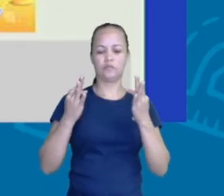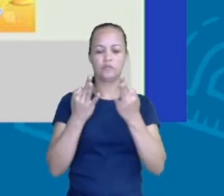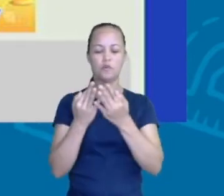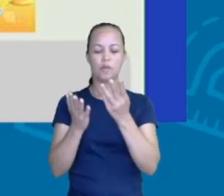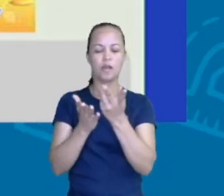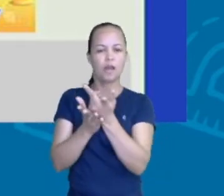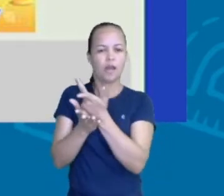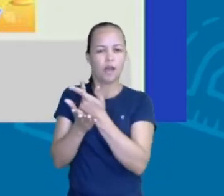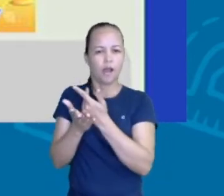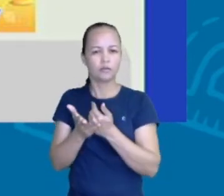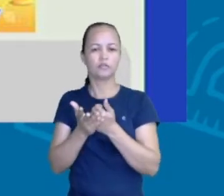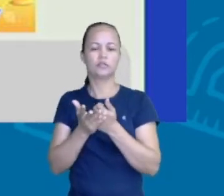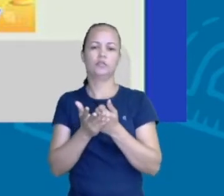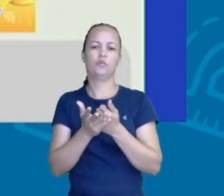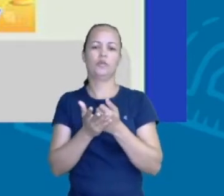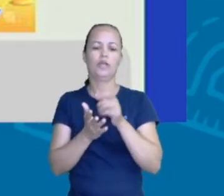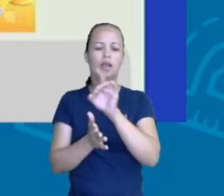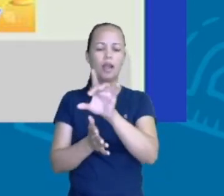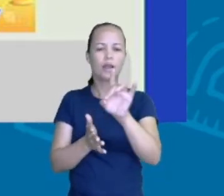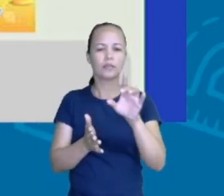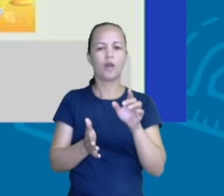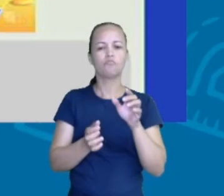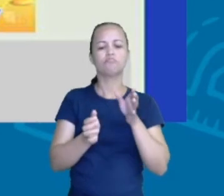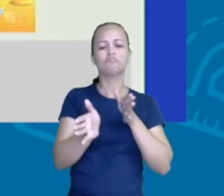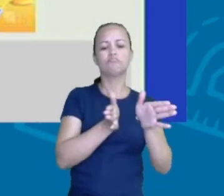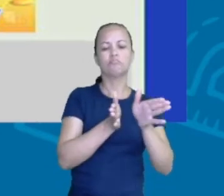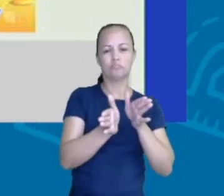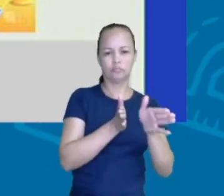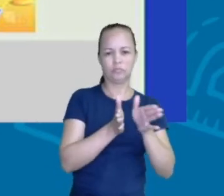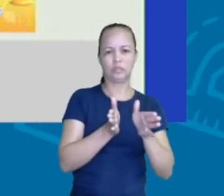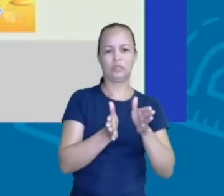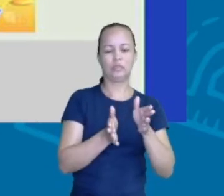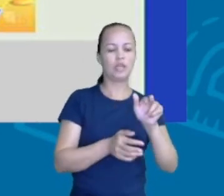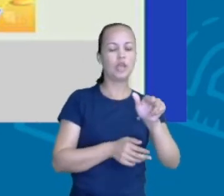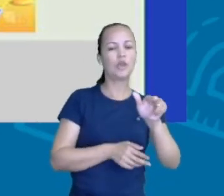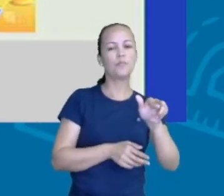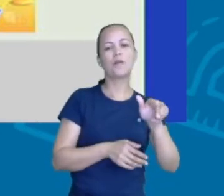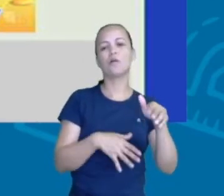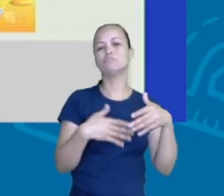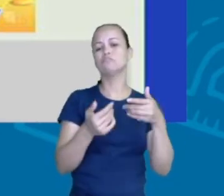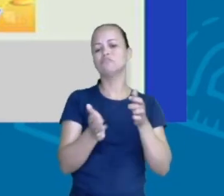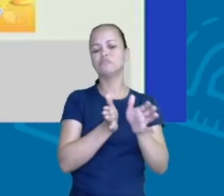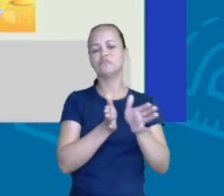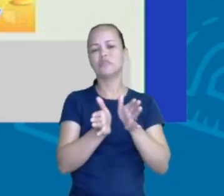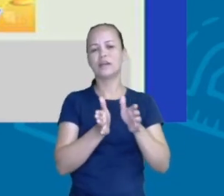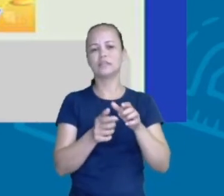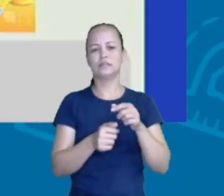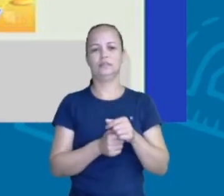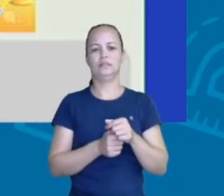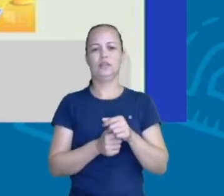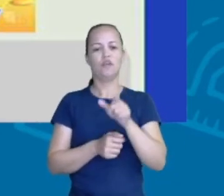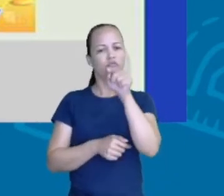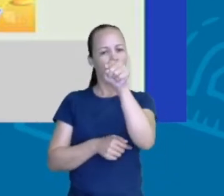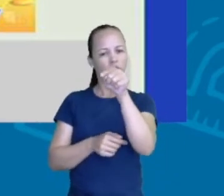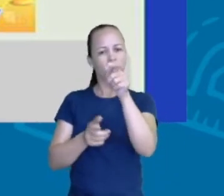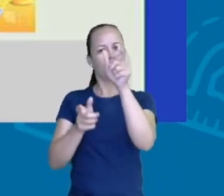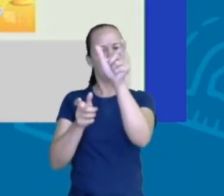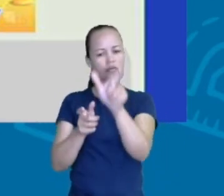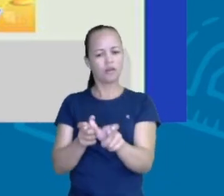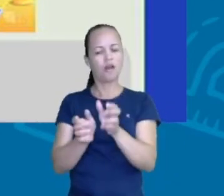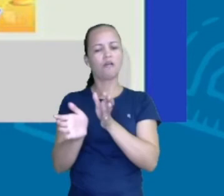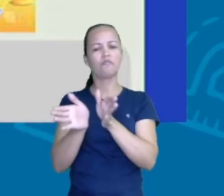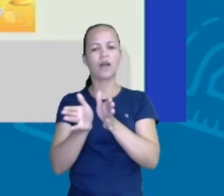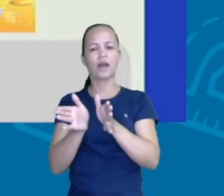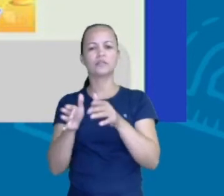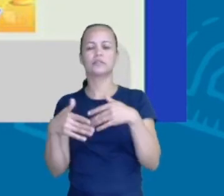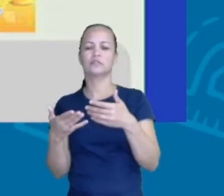que fase cada um se encontra. Que fase está o seu irmão, se você tem um irmão? Em que fase você está? Você mora com quem?